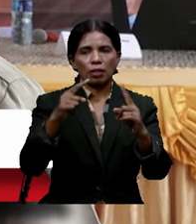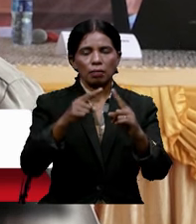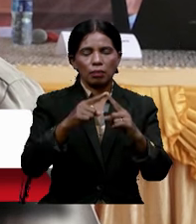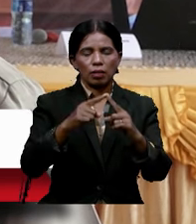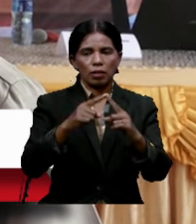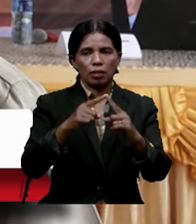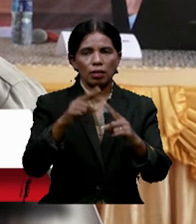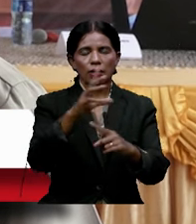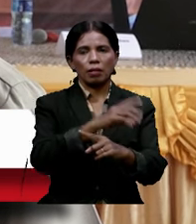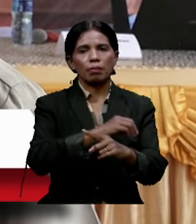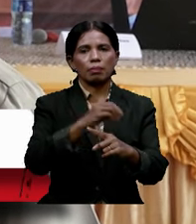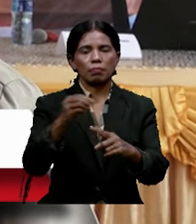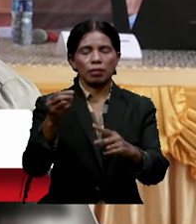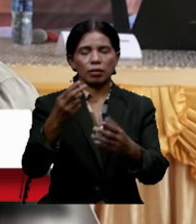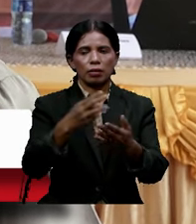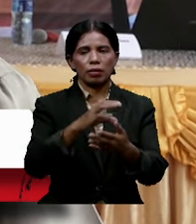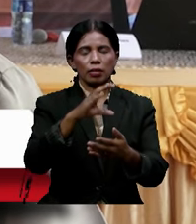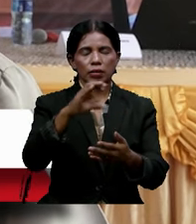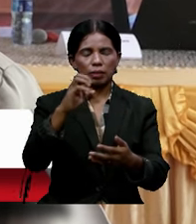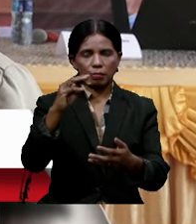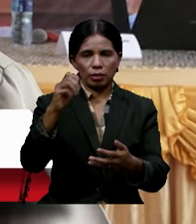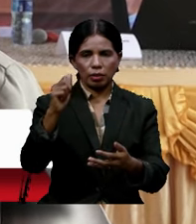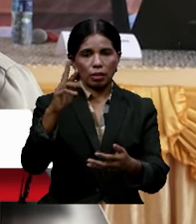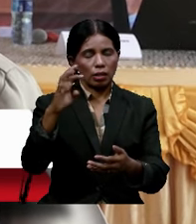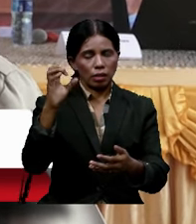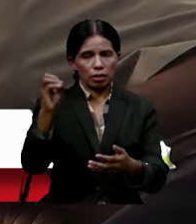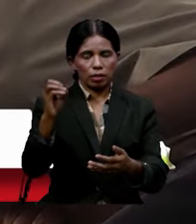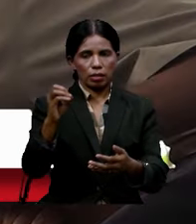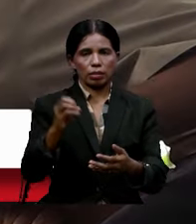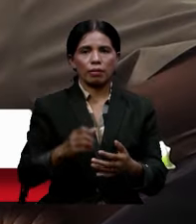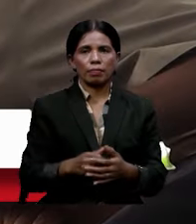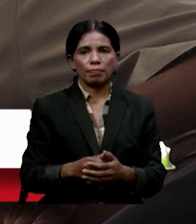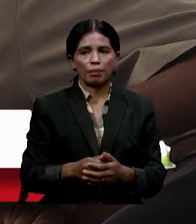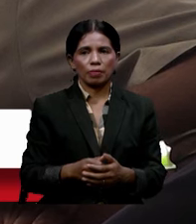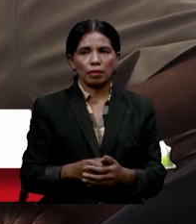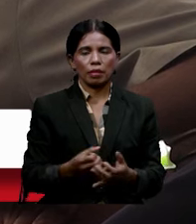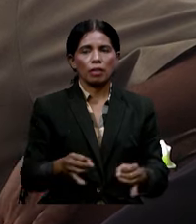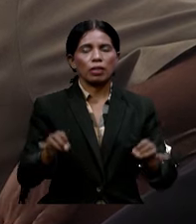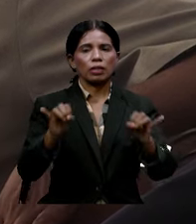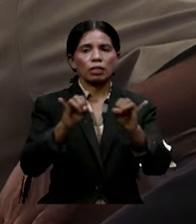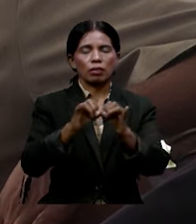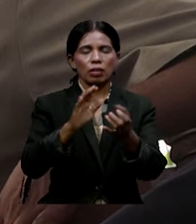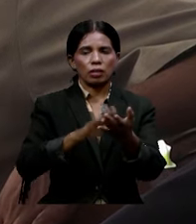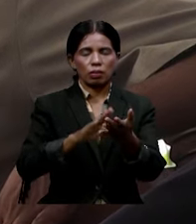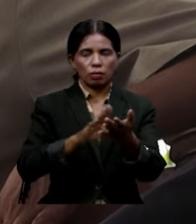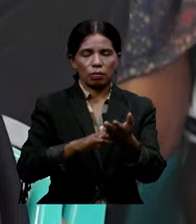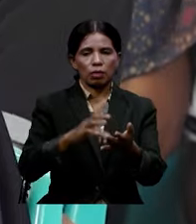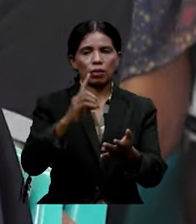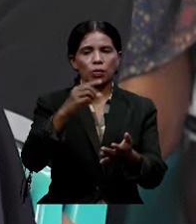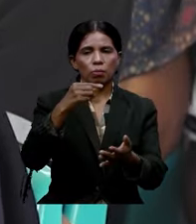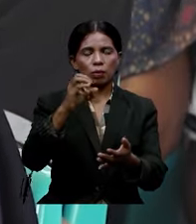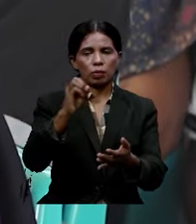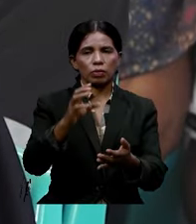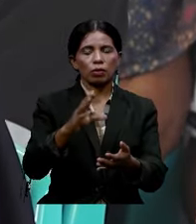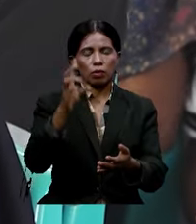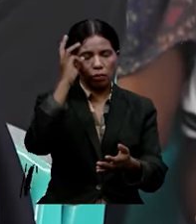seminário o filosofia sfit. Reitor Instituto Superior Dom Bosco nem mos preocupa o